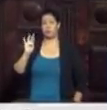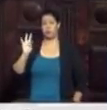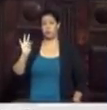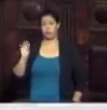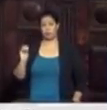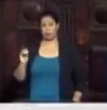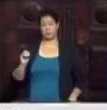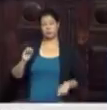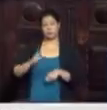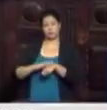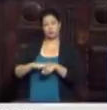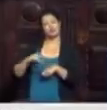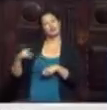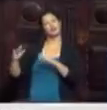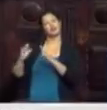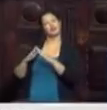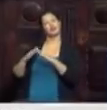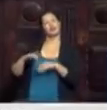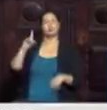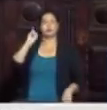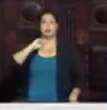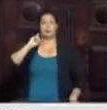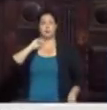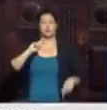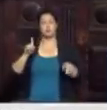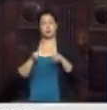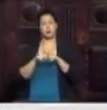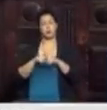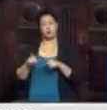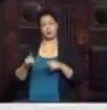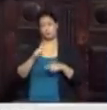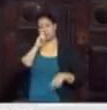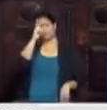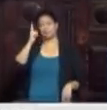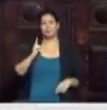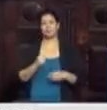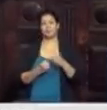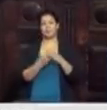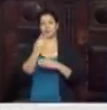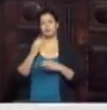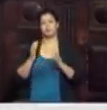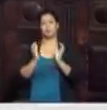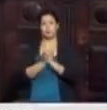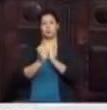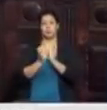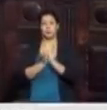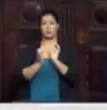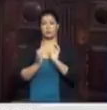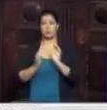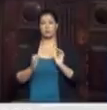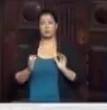que aliás foi o criador do Partido da Mobilização Nacional, ainda hoje existente.